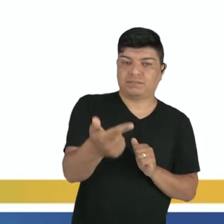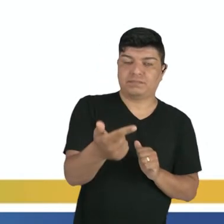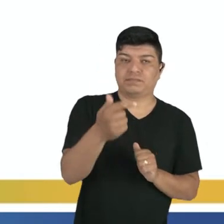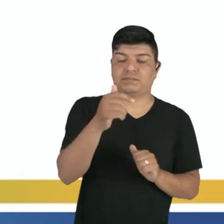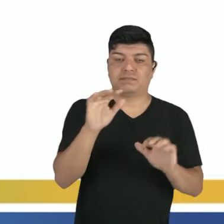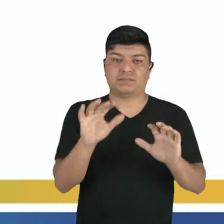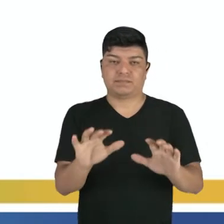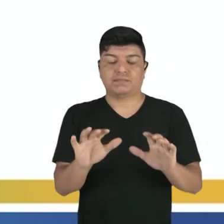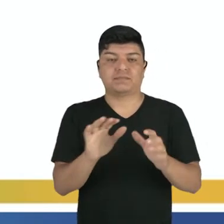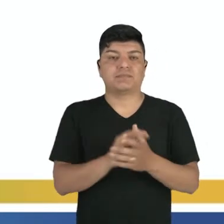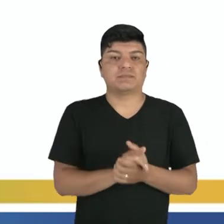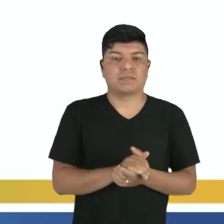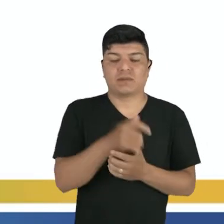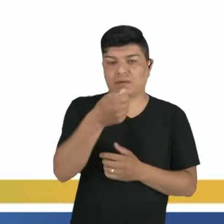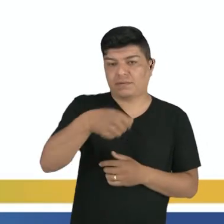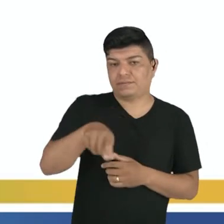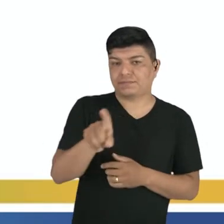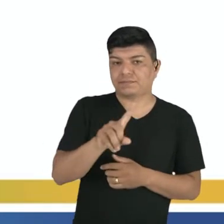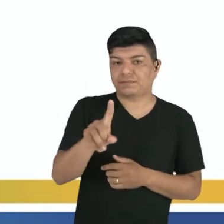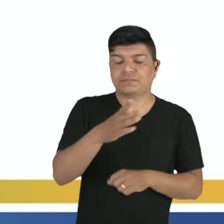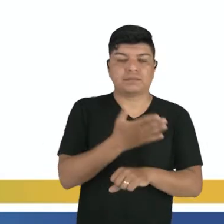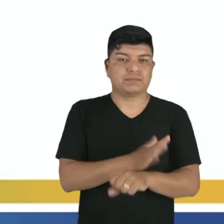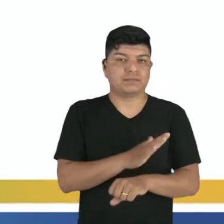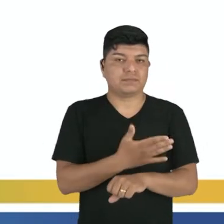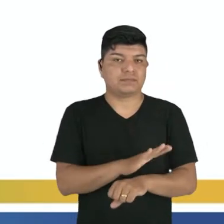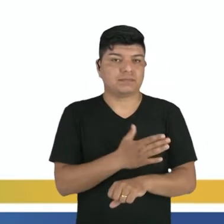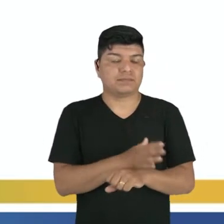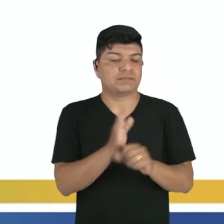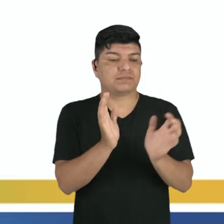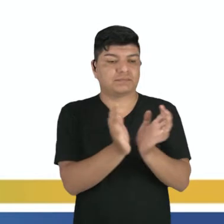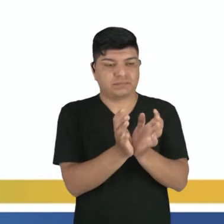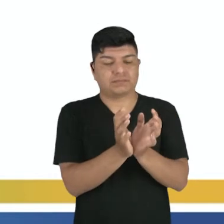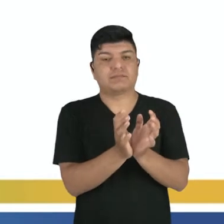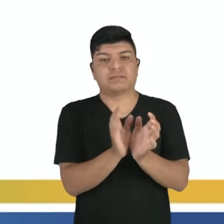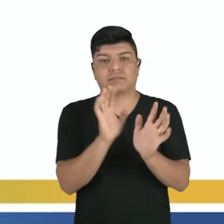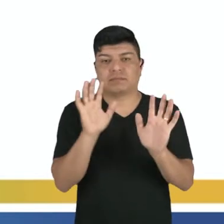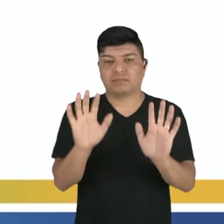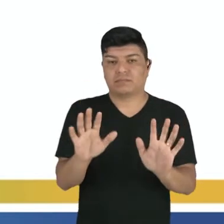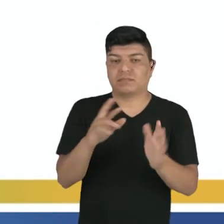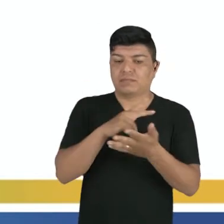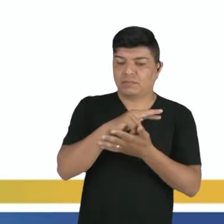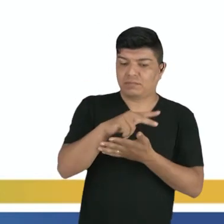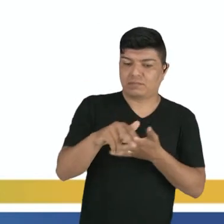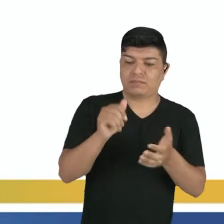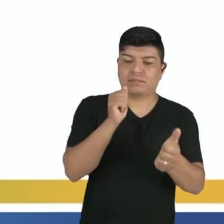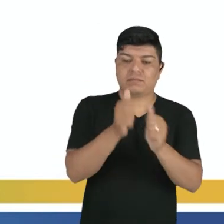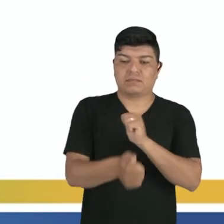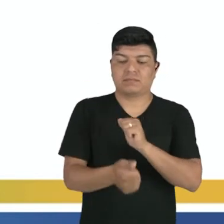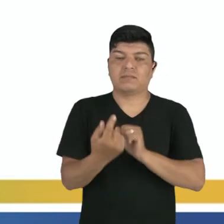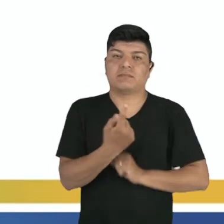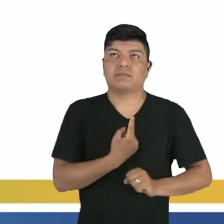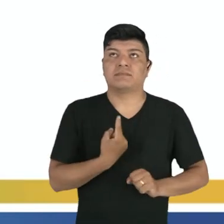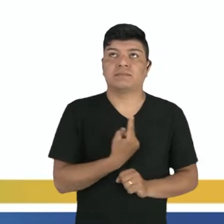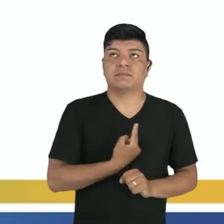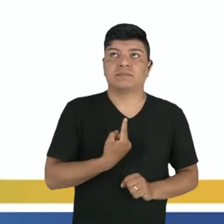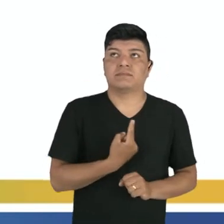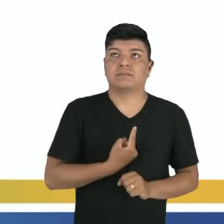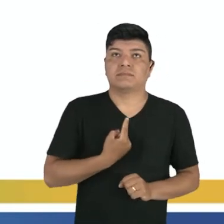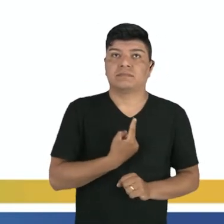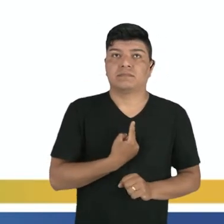Dessa forma não precisam ser praticadas em coletivo adversas esportes individuais